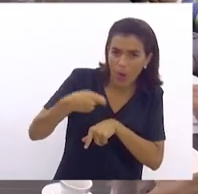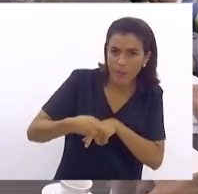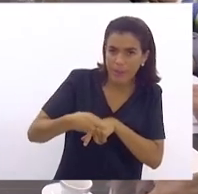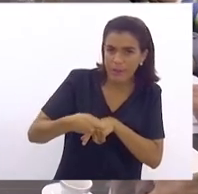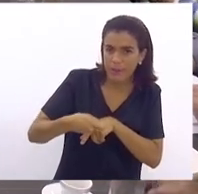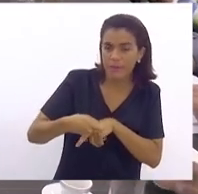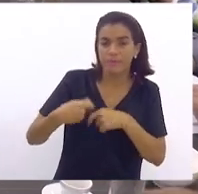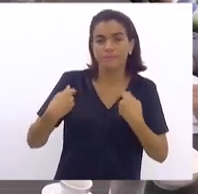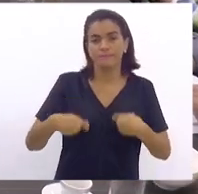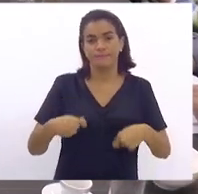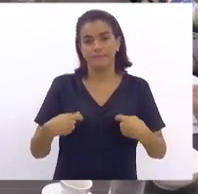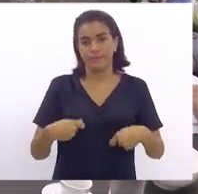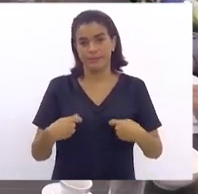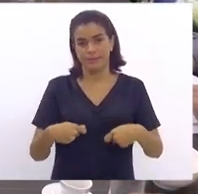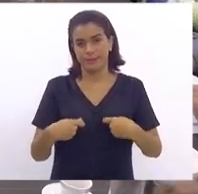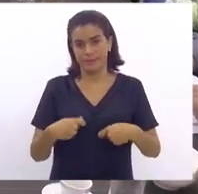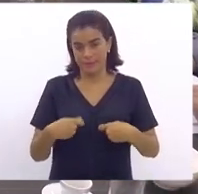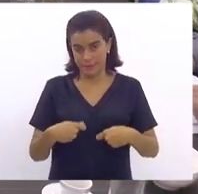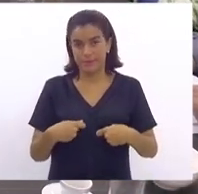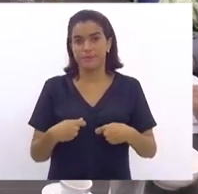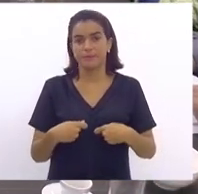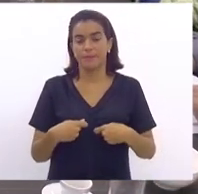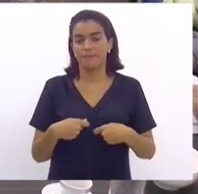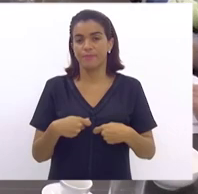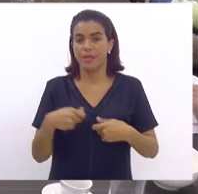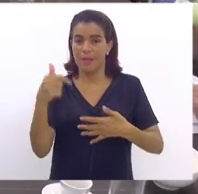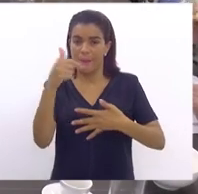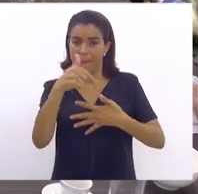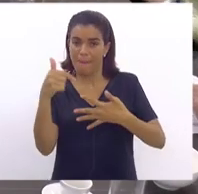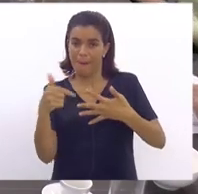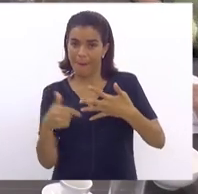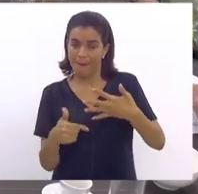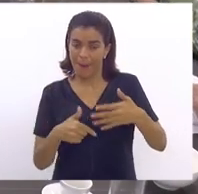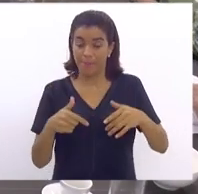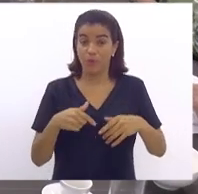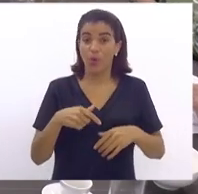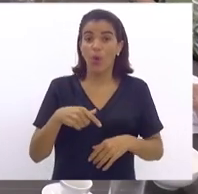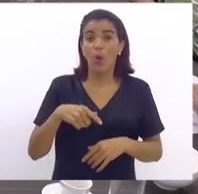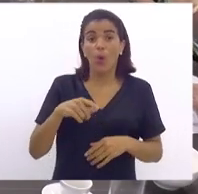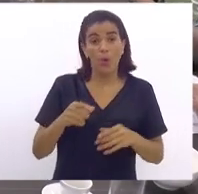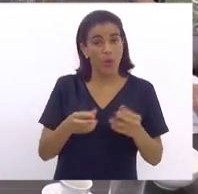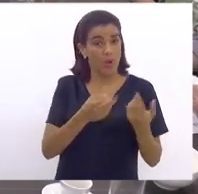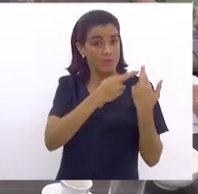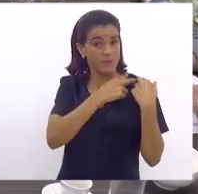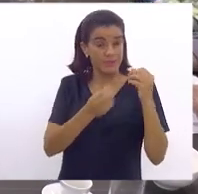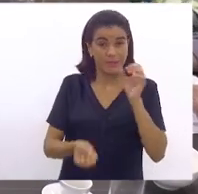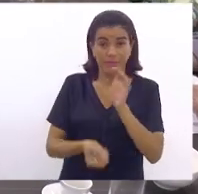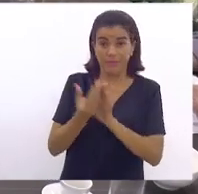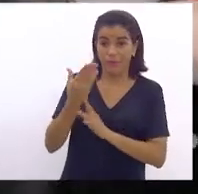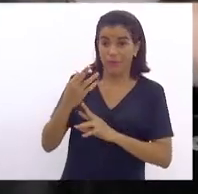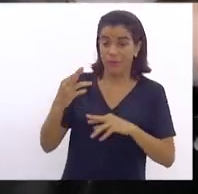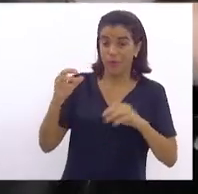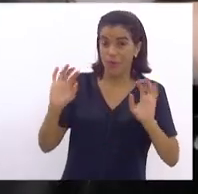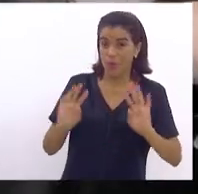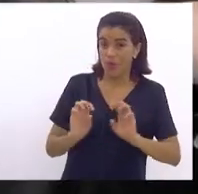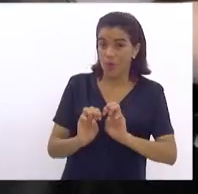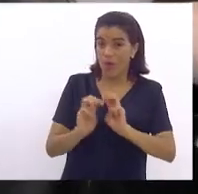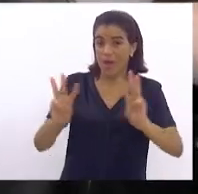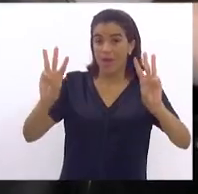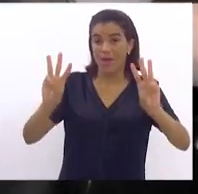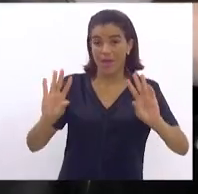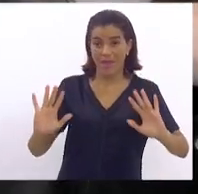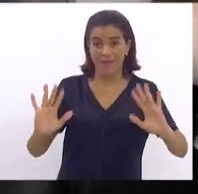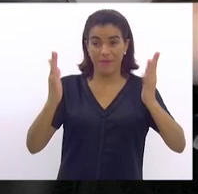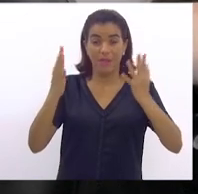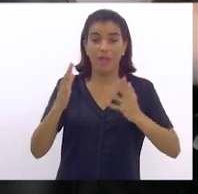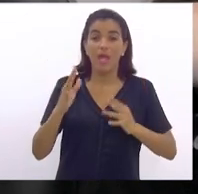obrigatoriamente, deve consistir nas seguintes ações, ou seja, o promotor é obrigado. Presidente, ele é obrigado a fazer a divulgação. A ele